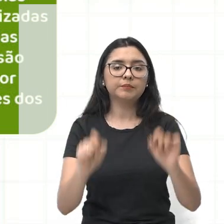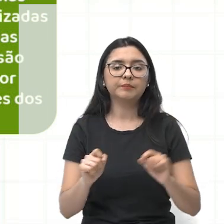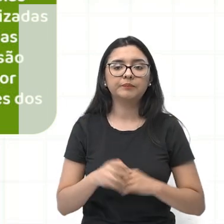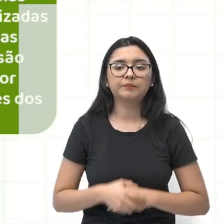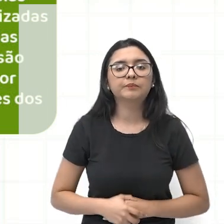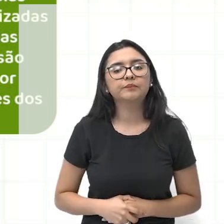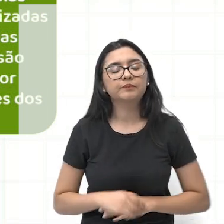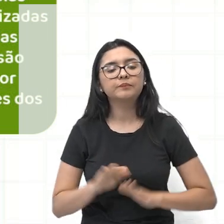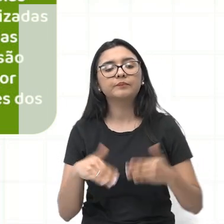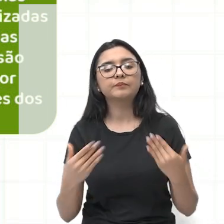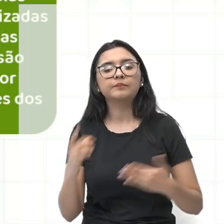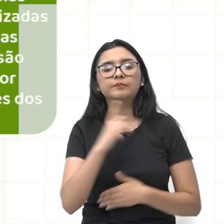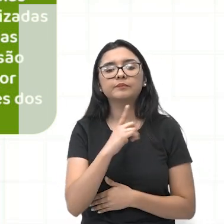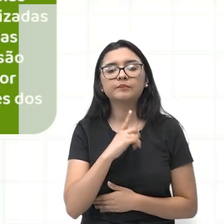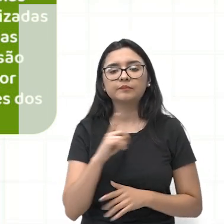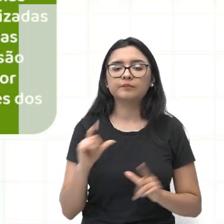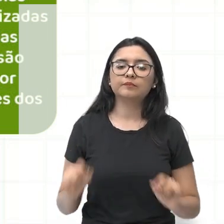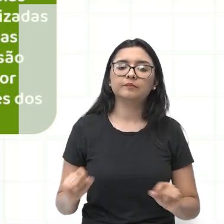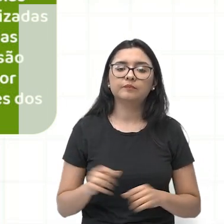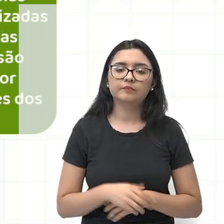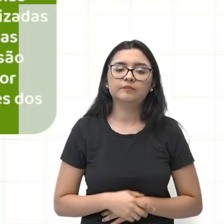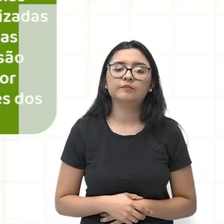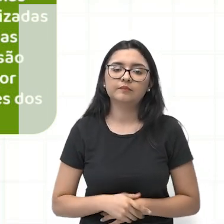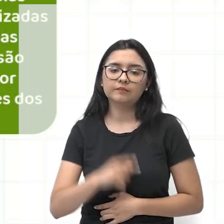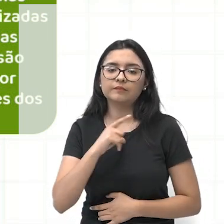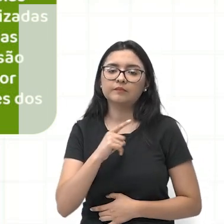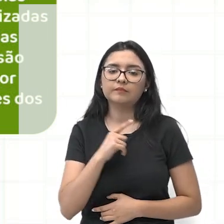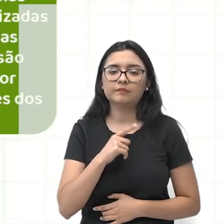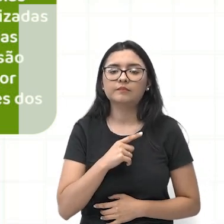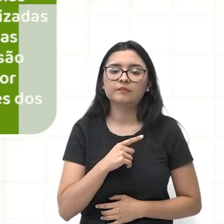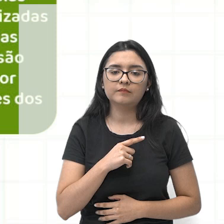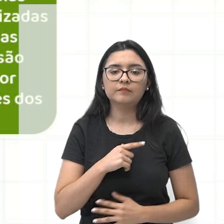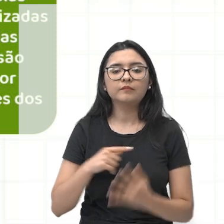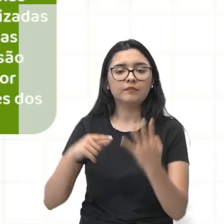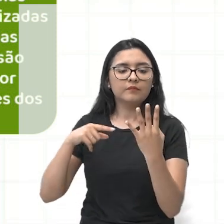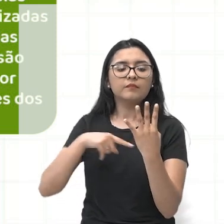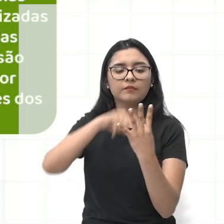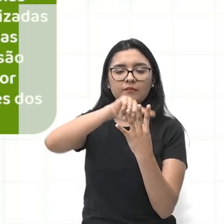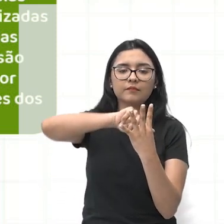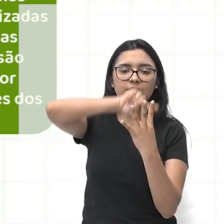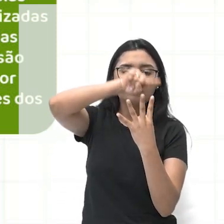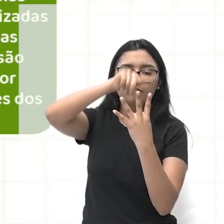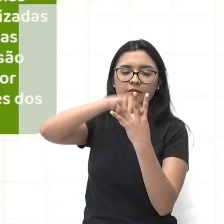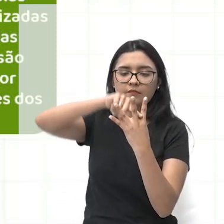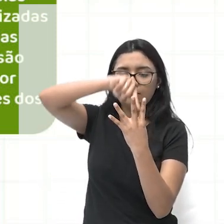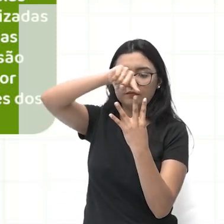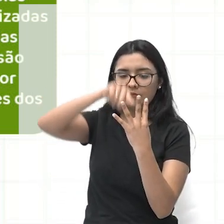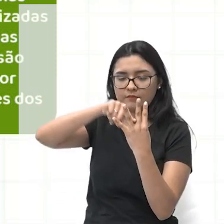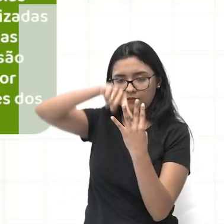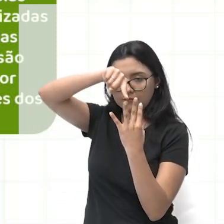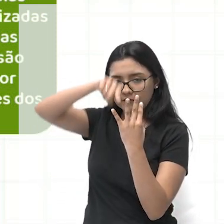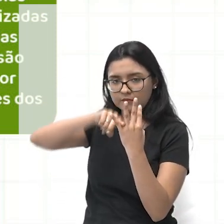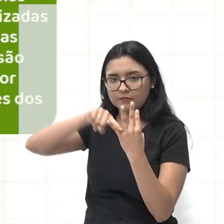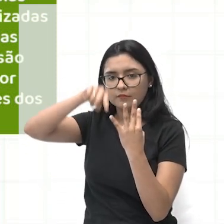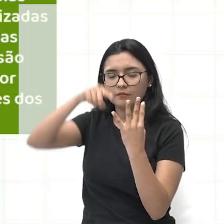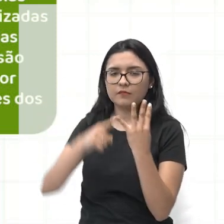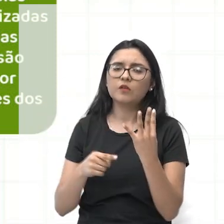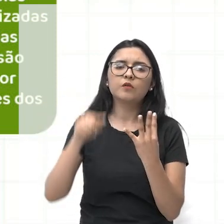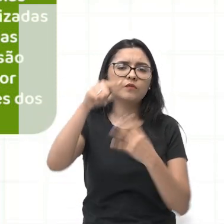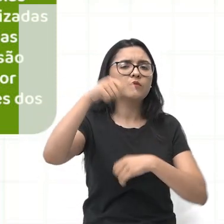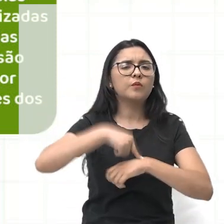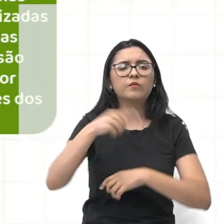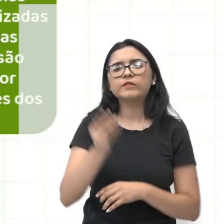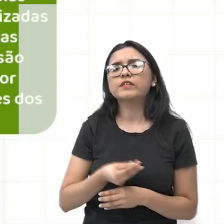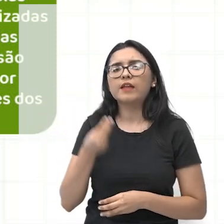Vejam aqui que ela tem, essas reentrâncias, certo? Porque na hora que você está